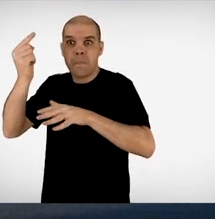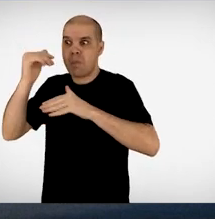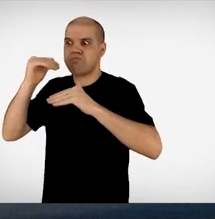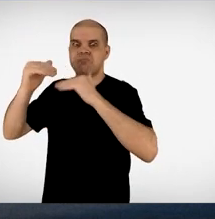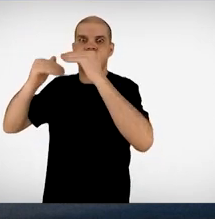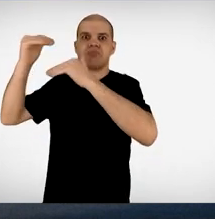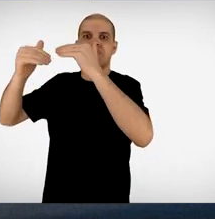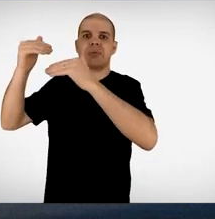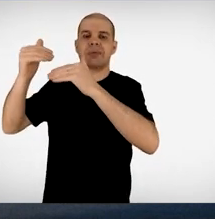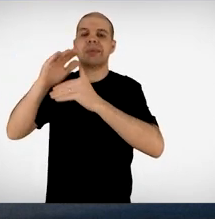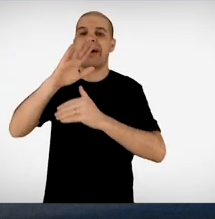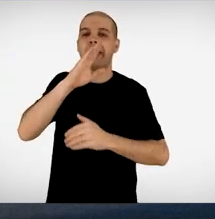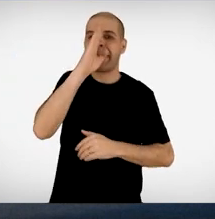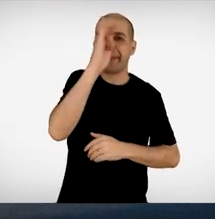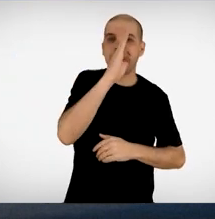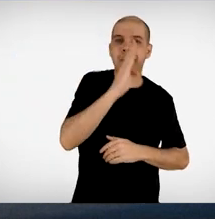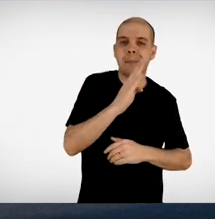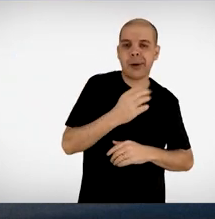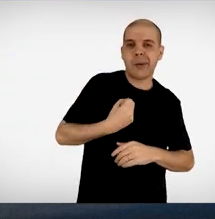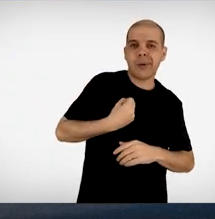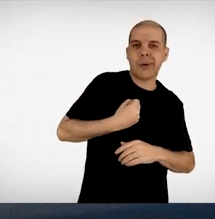posição número 84.